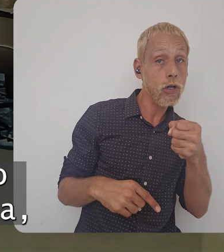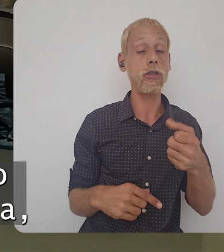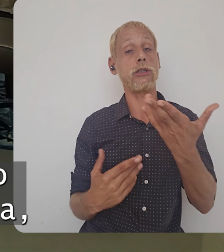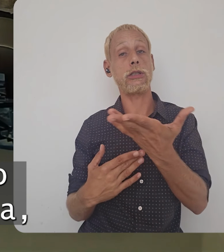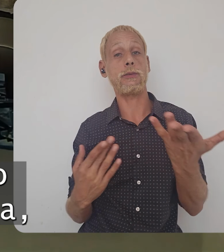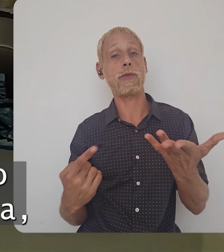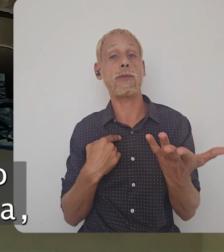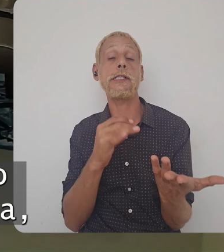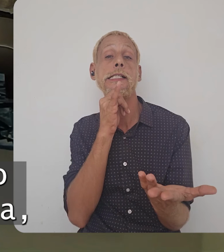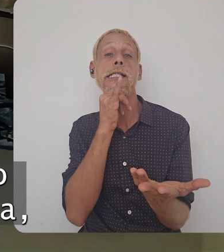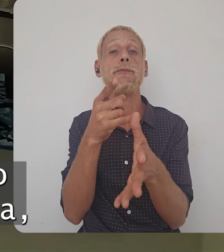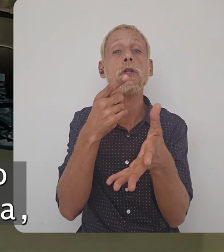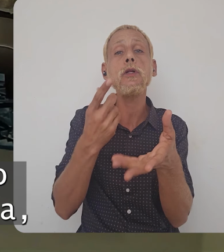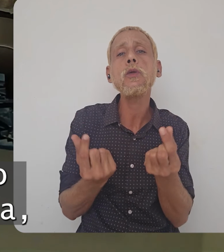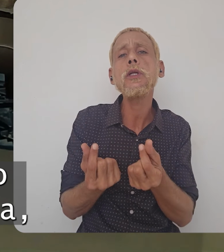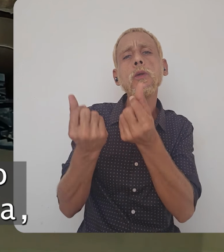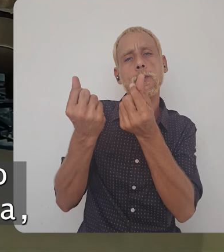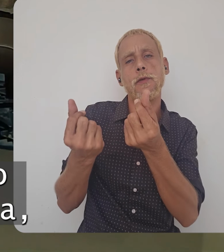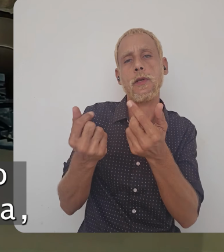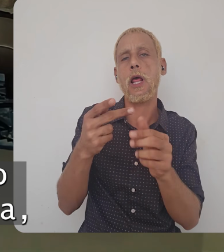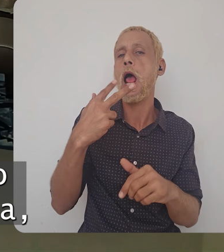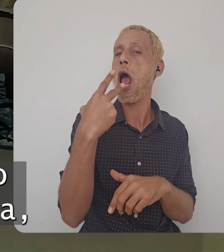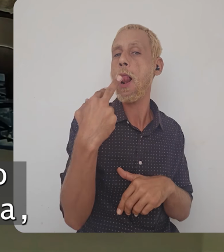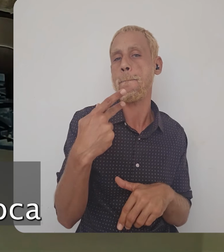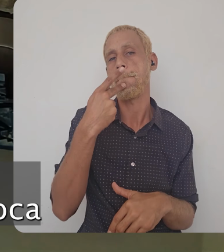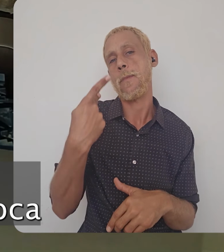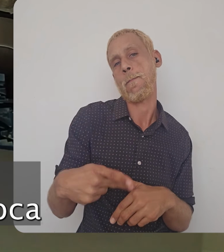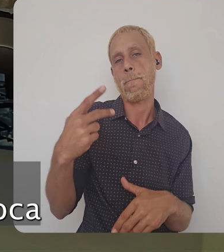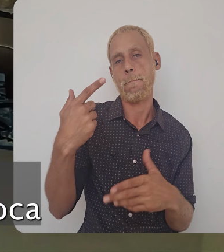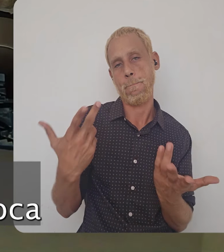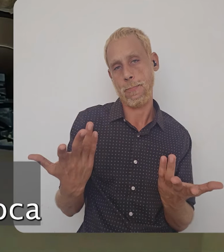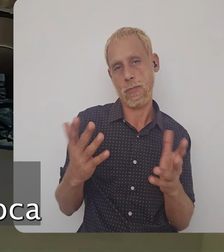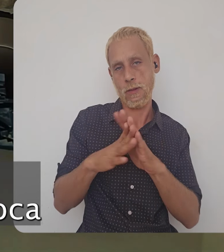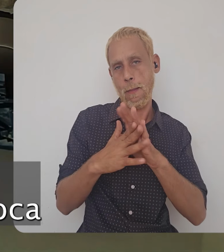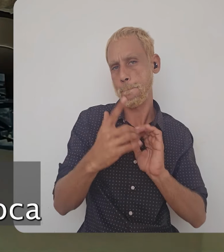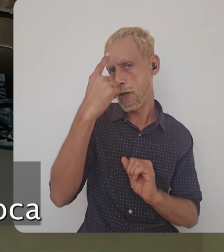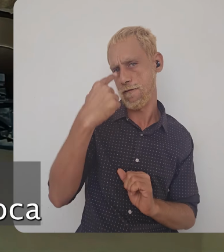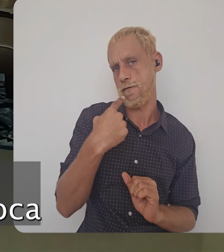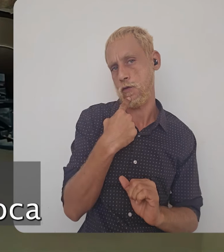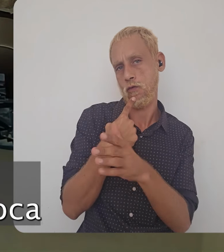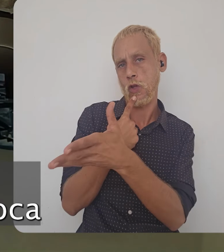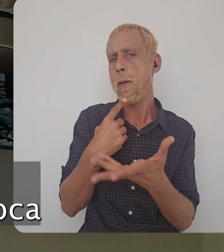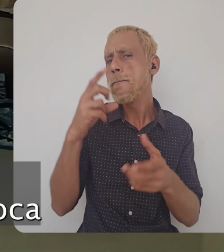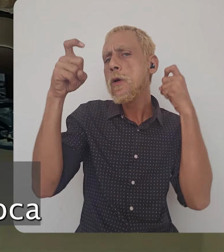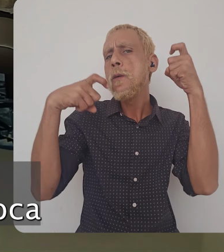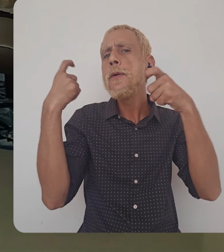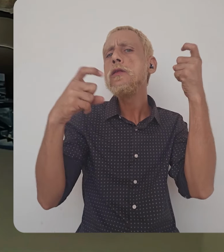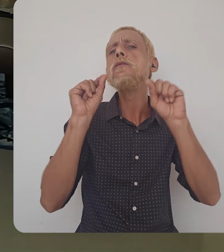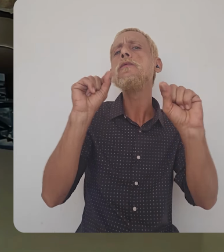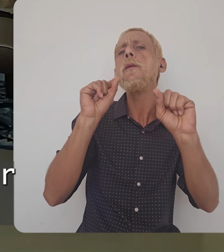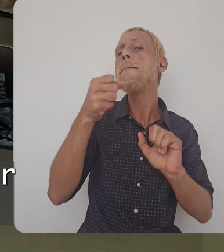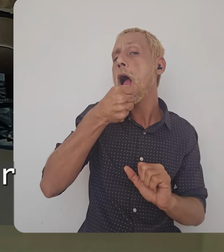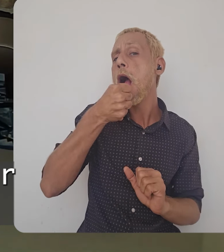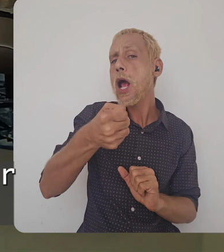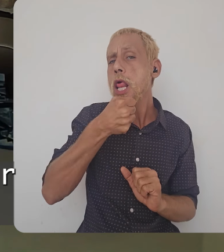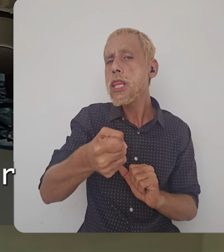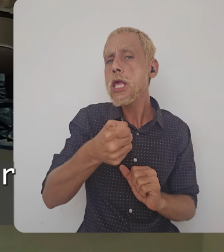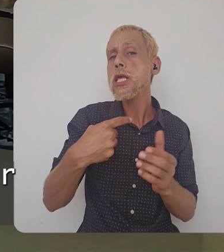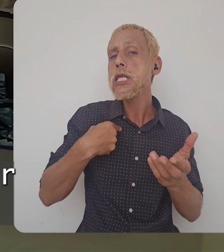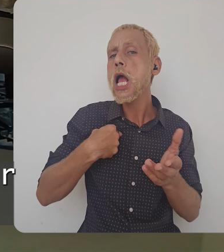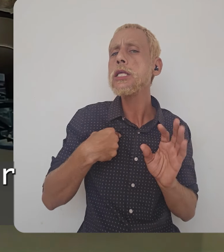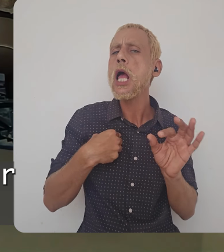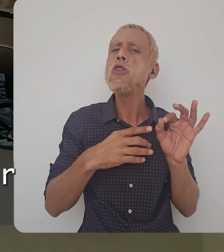porque o setor forense, a exemplo do que acontece com o setor de economia, tem um linguajar próprio. E a preocupação moderna, já naquela época, do jornal,